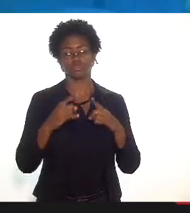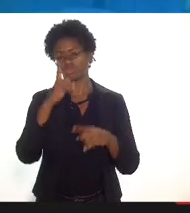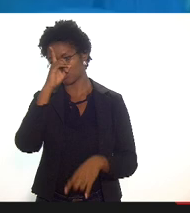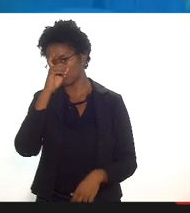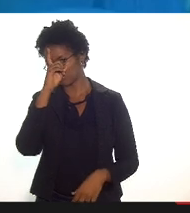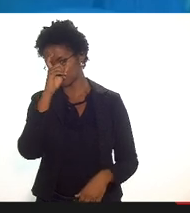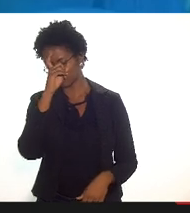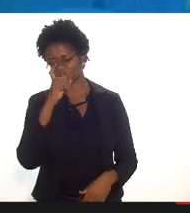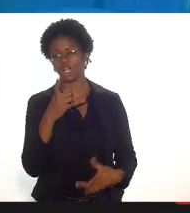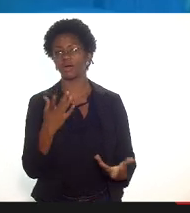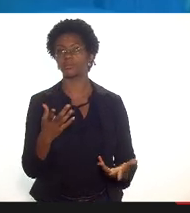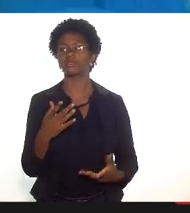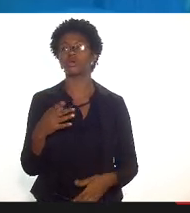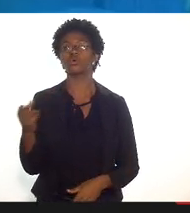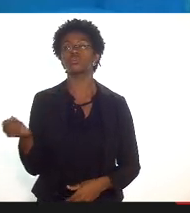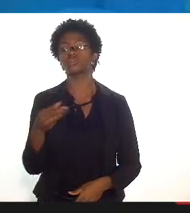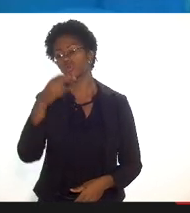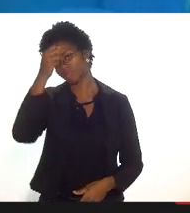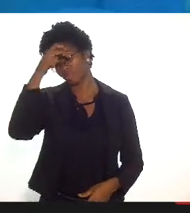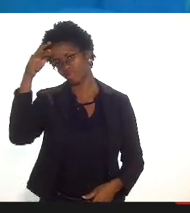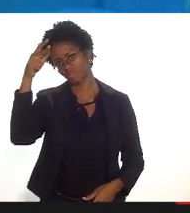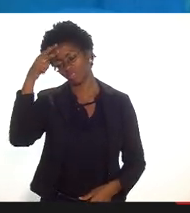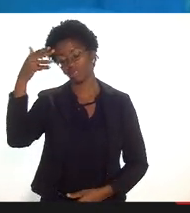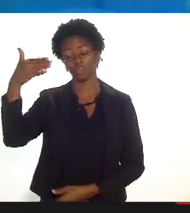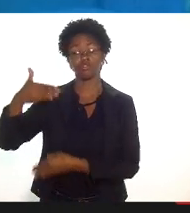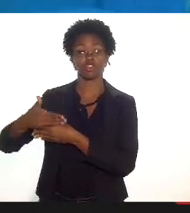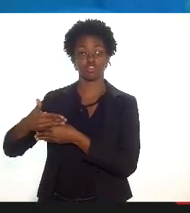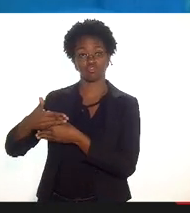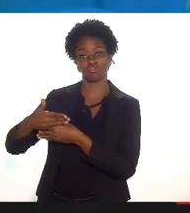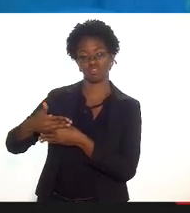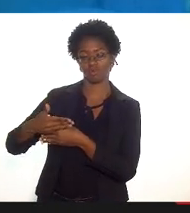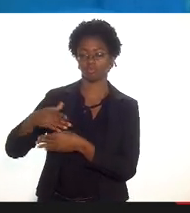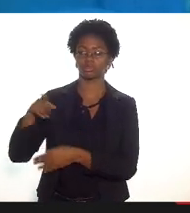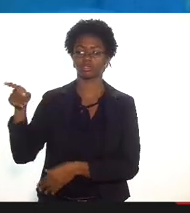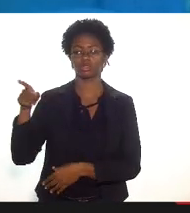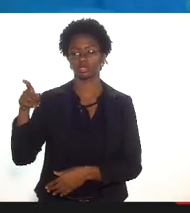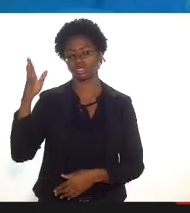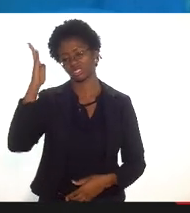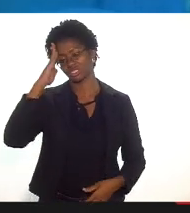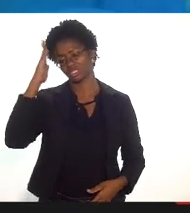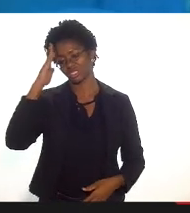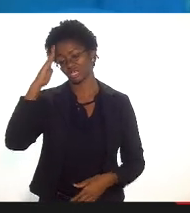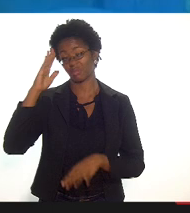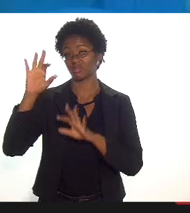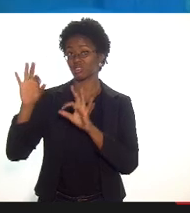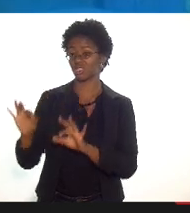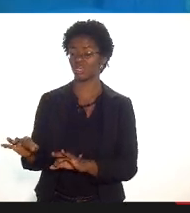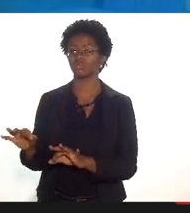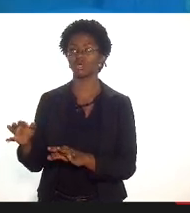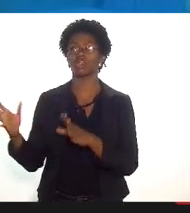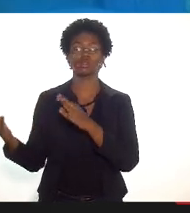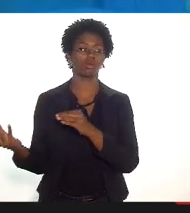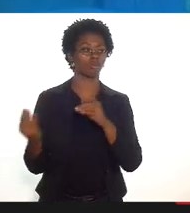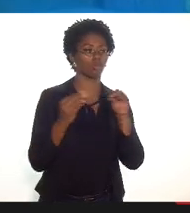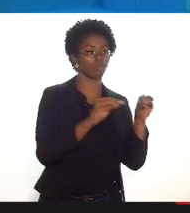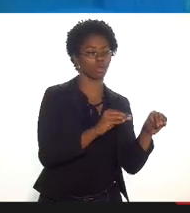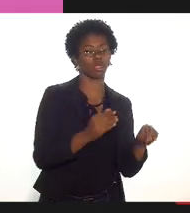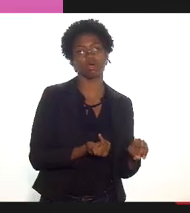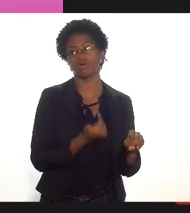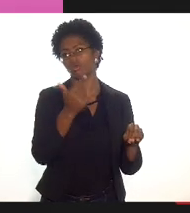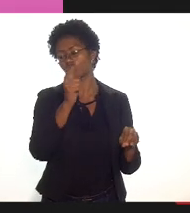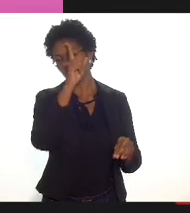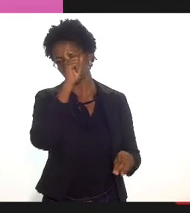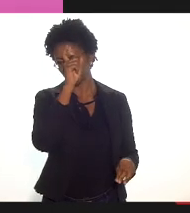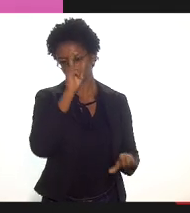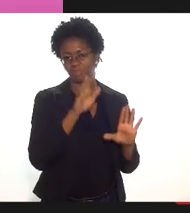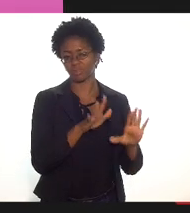novo prefeito do Rio resolveu fechar o hospital de campanha, no que ele tem absoluta correção, e colocou todo mundo para dentro dos outros hospitais. Só que